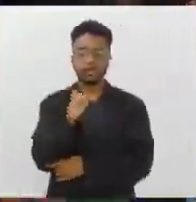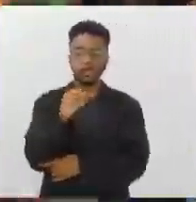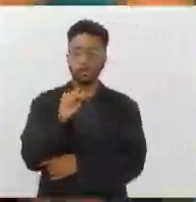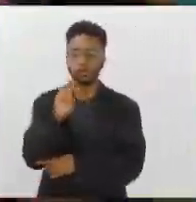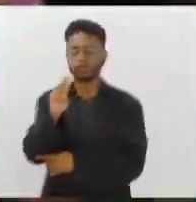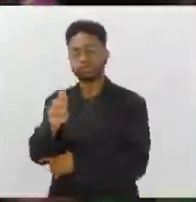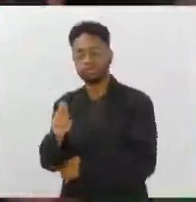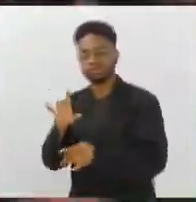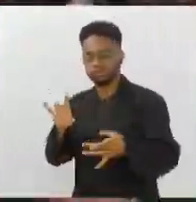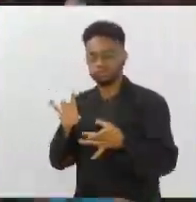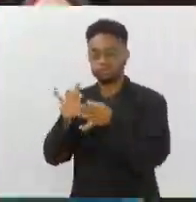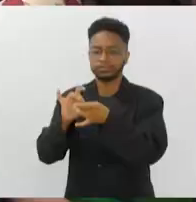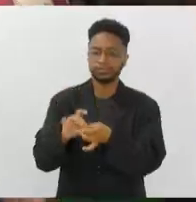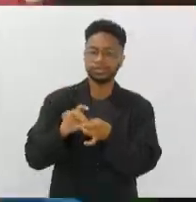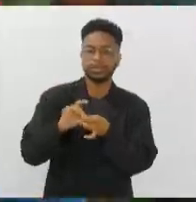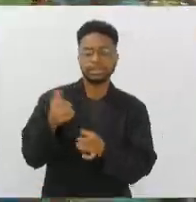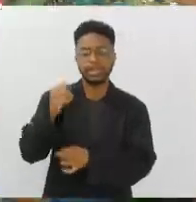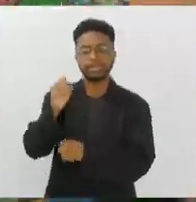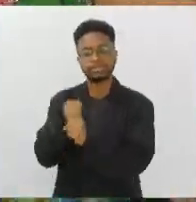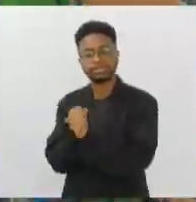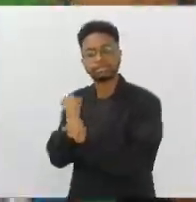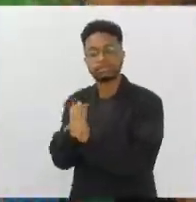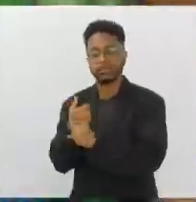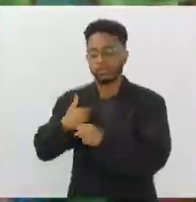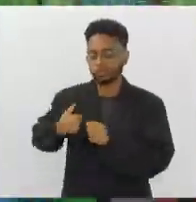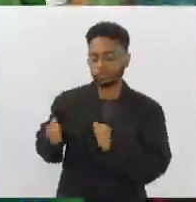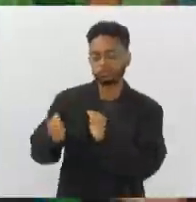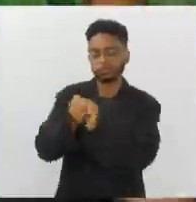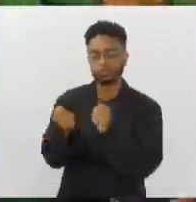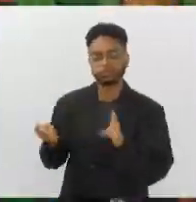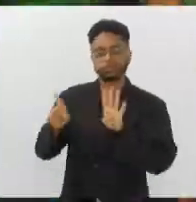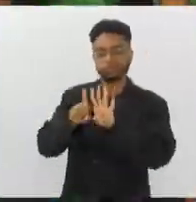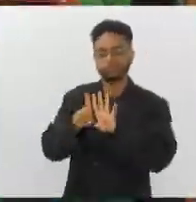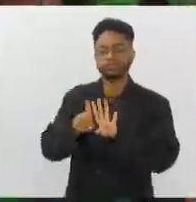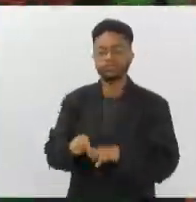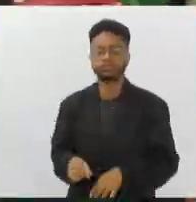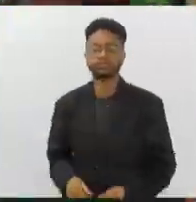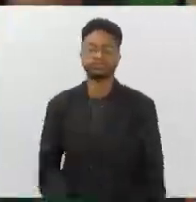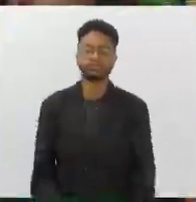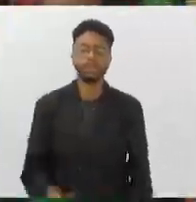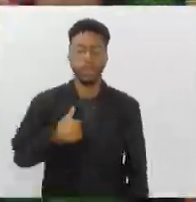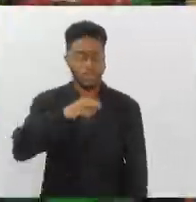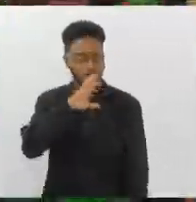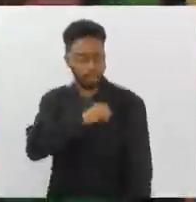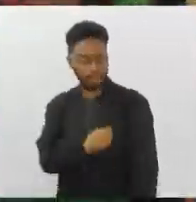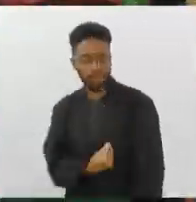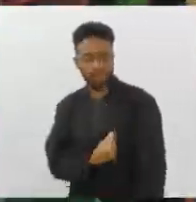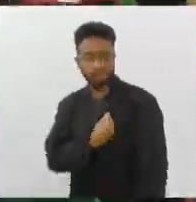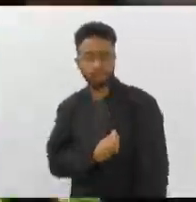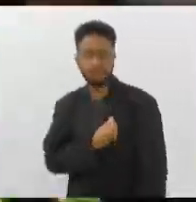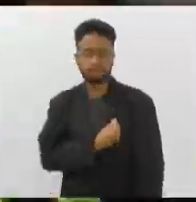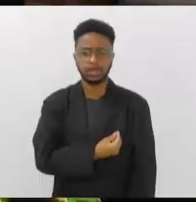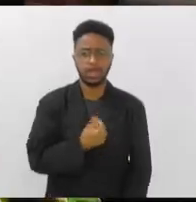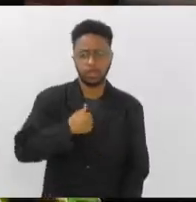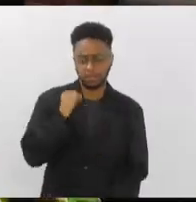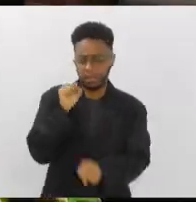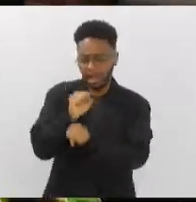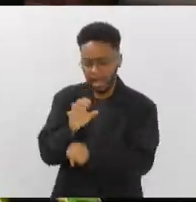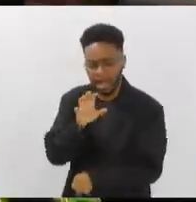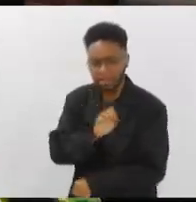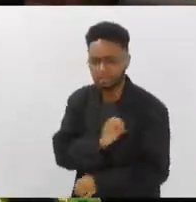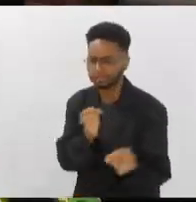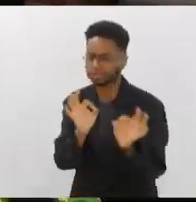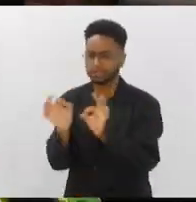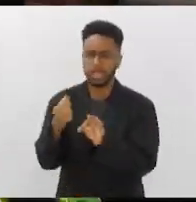A-E-I-O-U, 10 anos de Tapirando, na pastel eu sou mais um. Por quê? Eu amo a vida, nunca vou deixar de amar. Nada